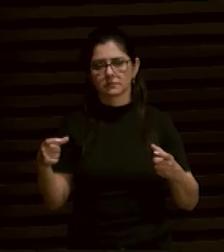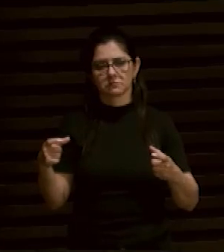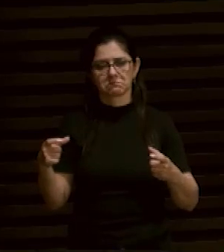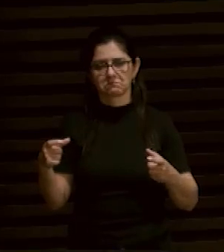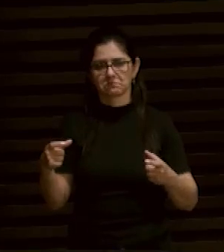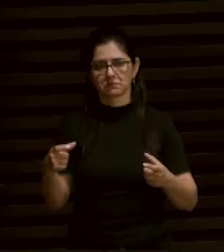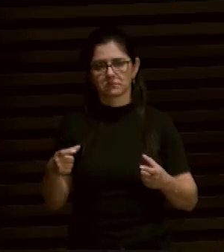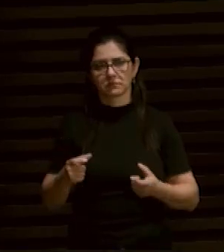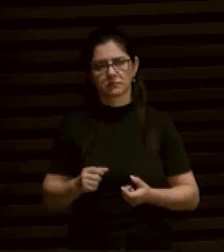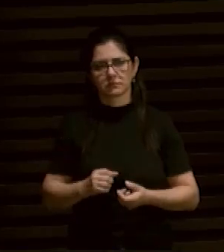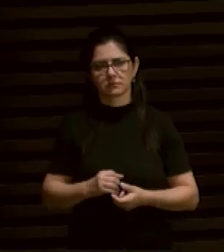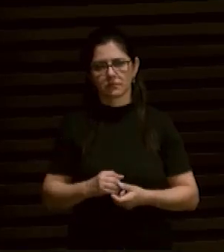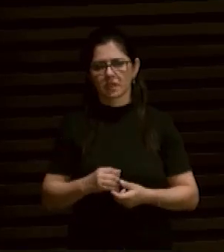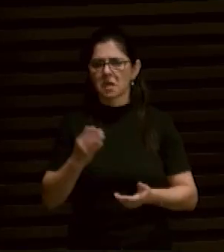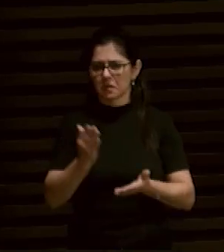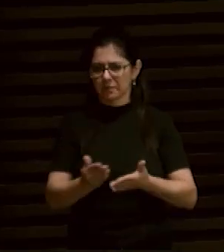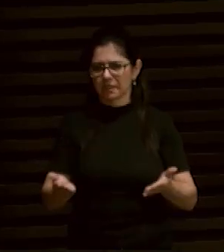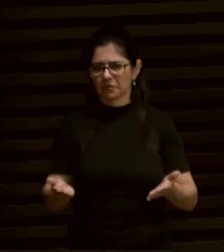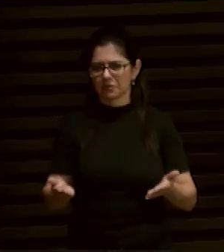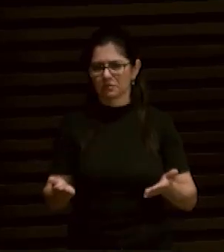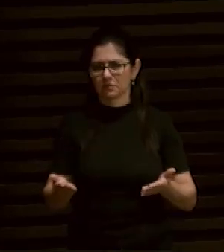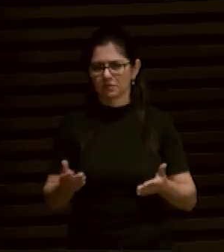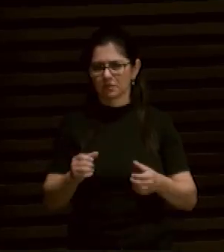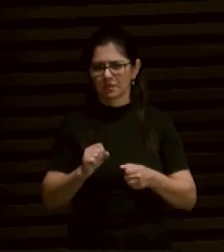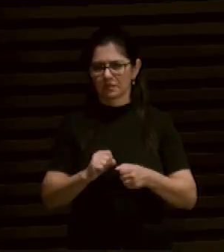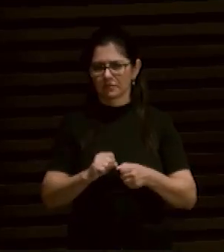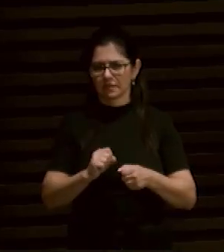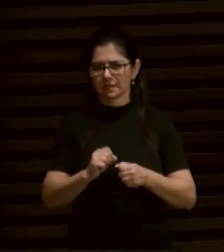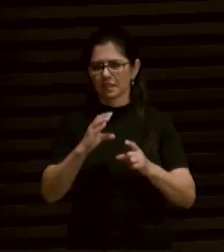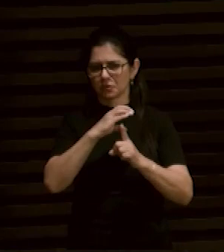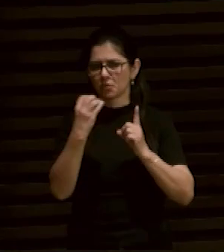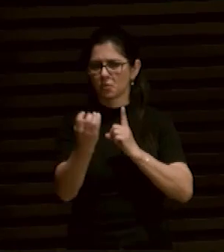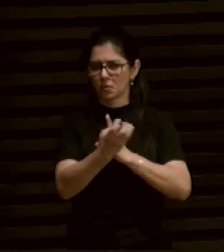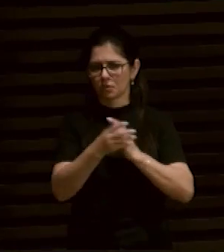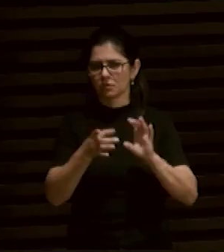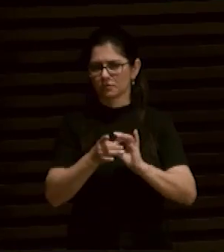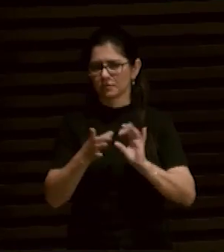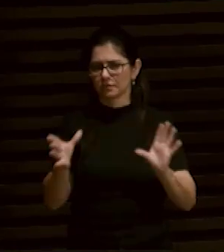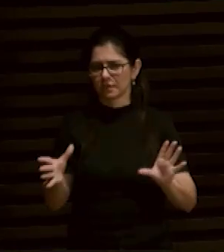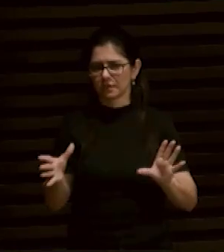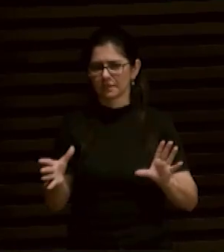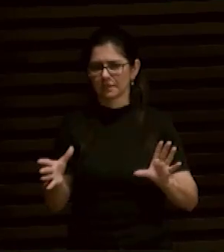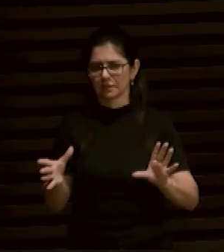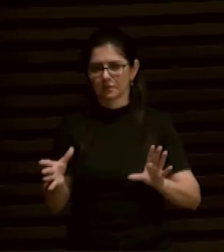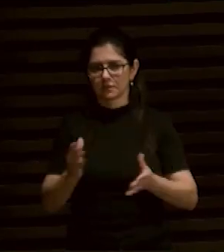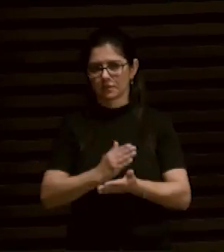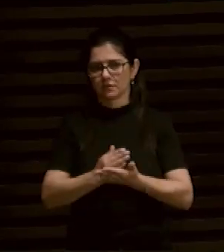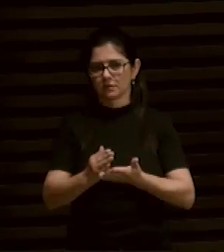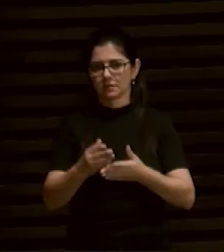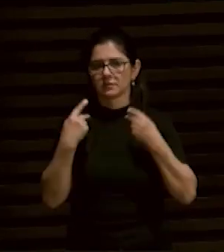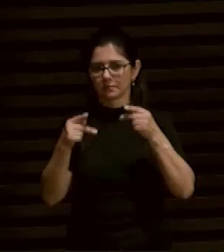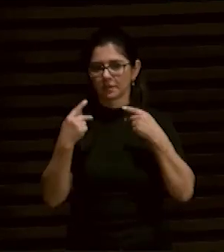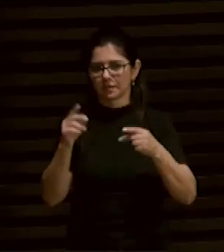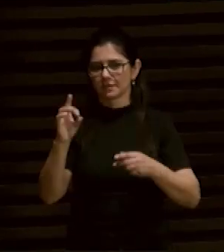Ele tirou o culto de oração da terça-feira e colocou o culto de milagres. Meus irmãos, hoje se fala muito em métodos de plantação de igreja. Mas,